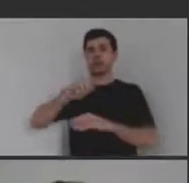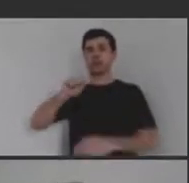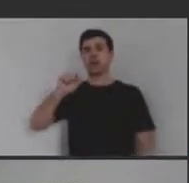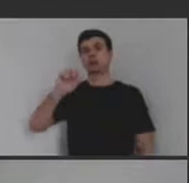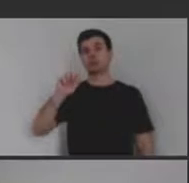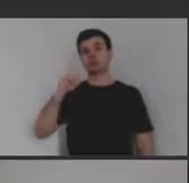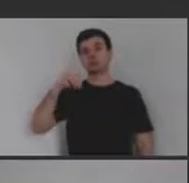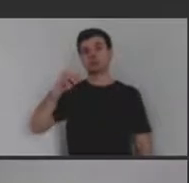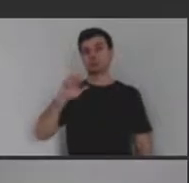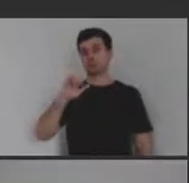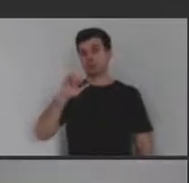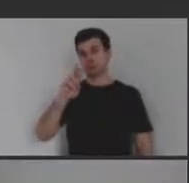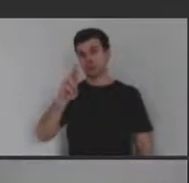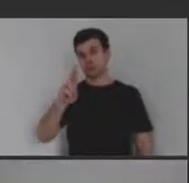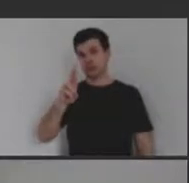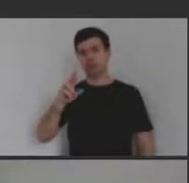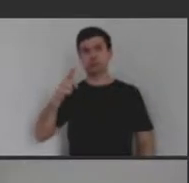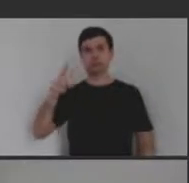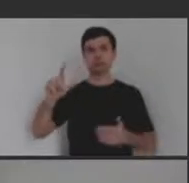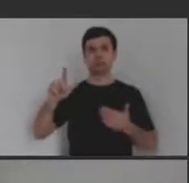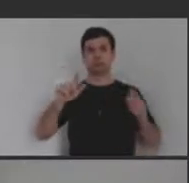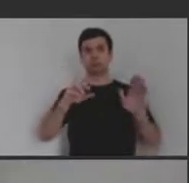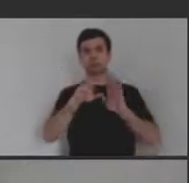outras providências.